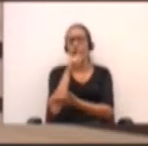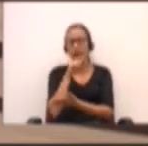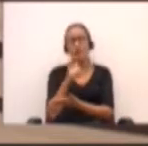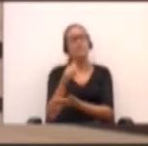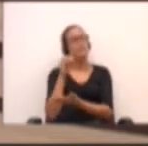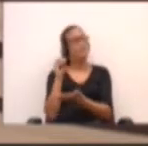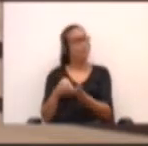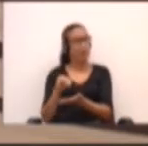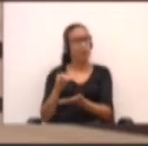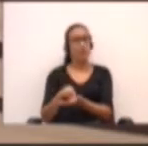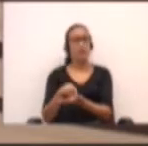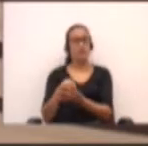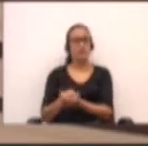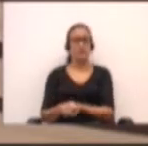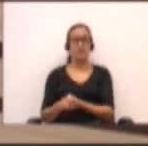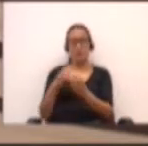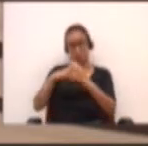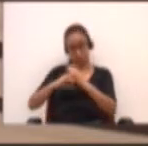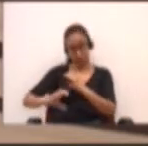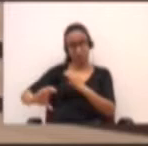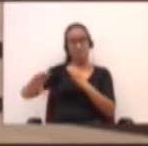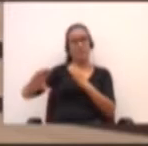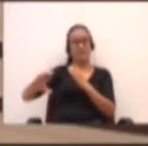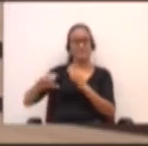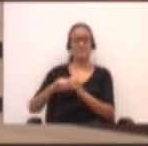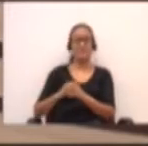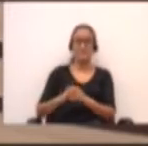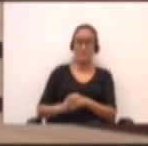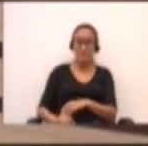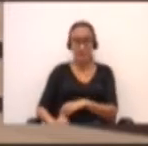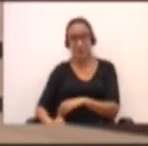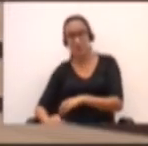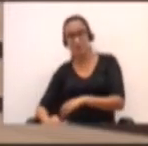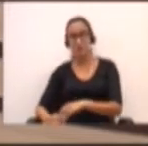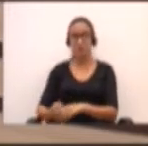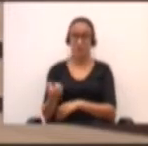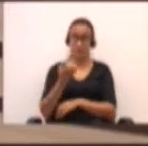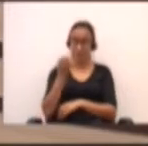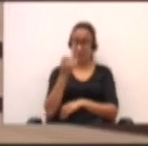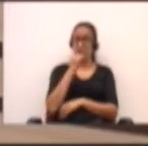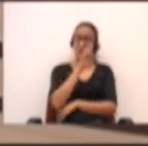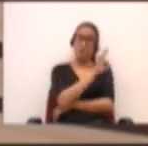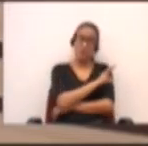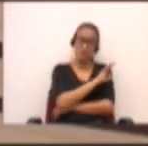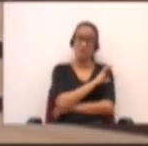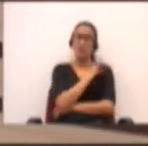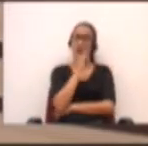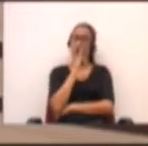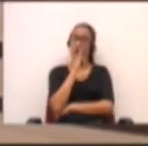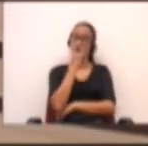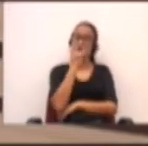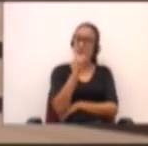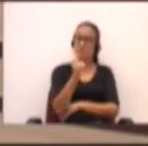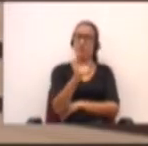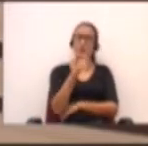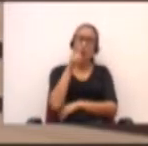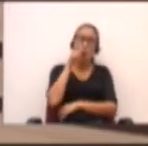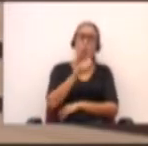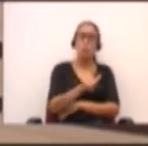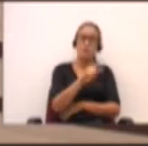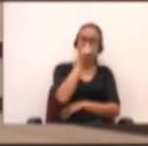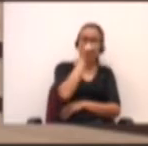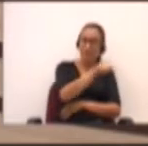Executivo também, na hora que conseguir levar energia para o assentamento, que lembre também do Saíra.